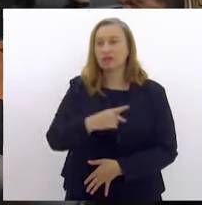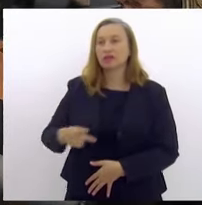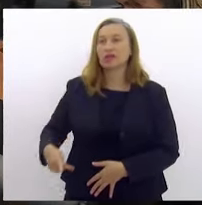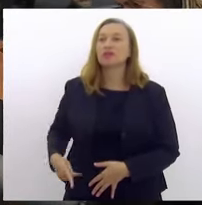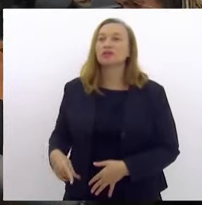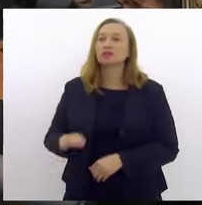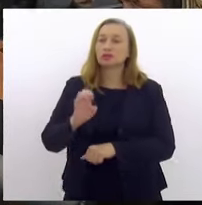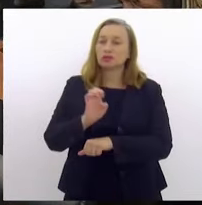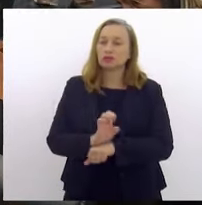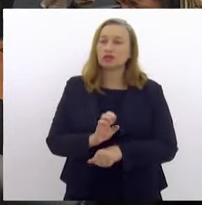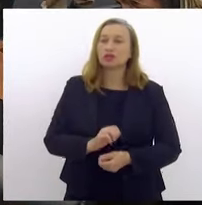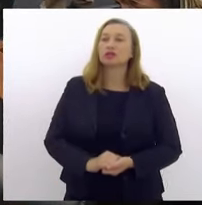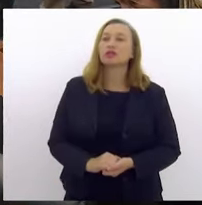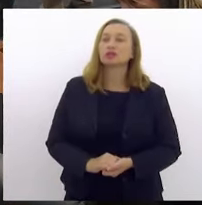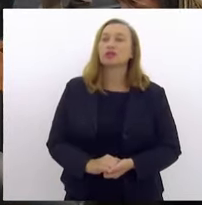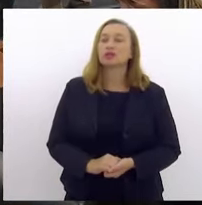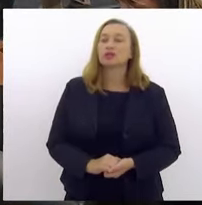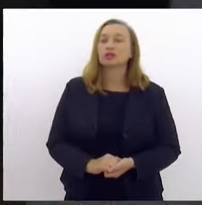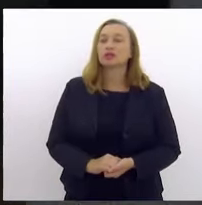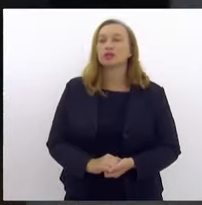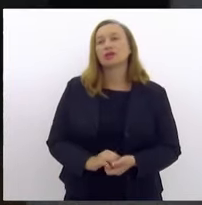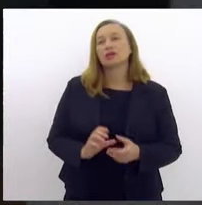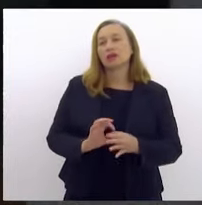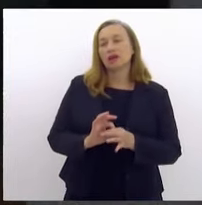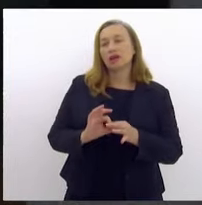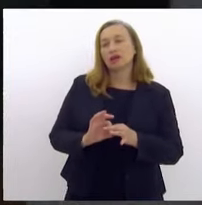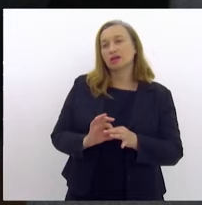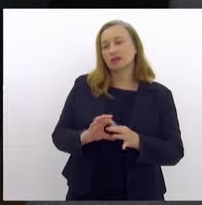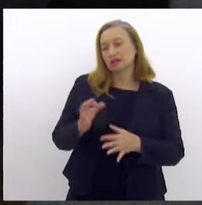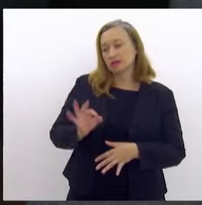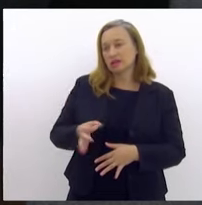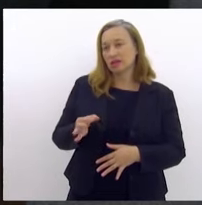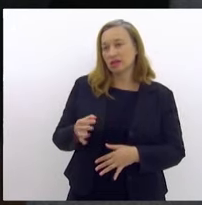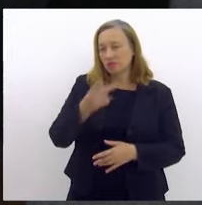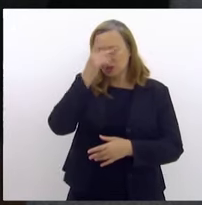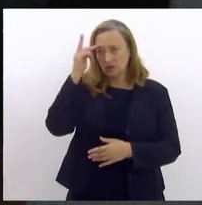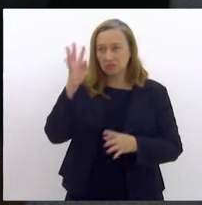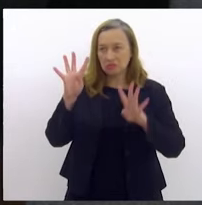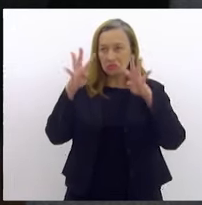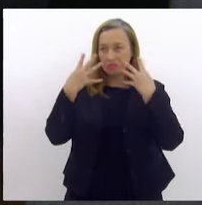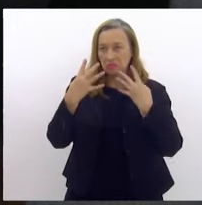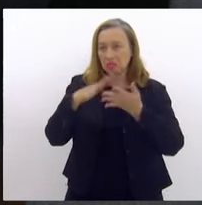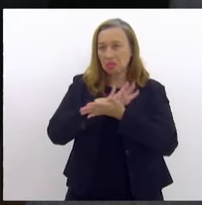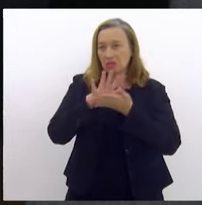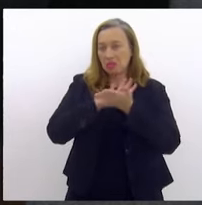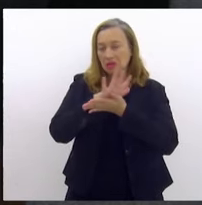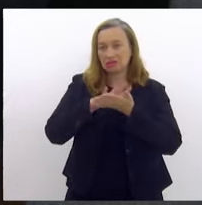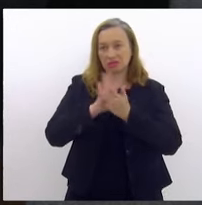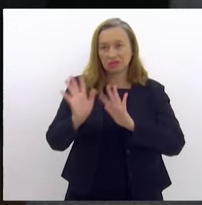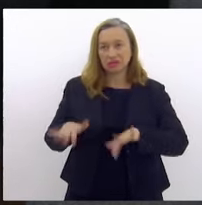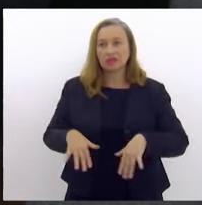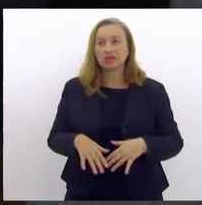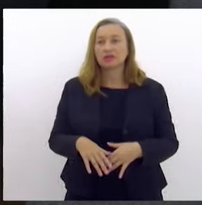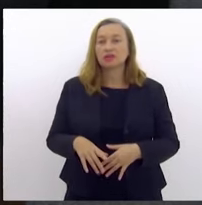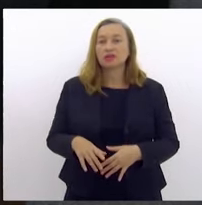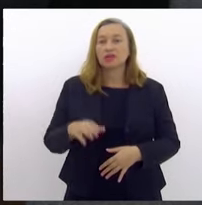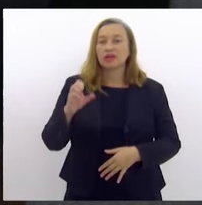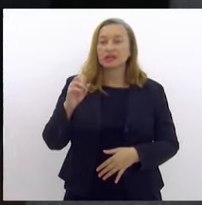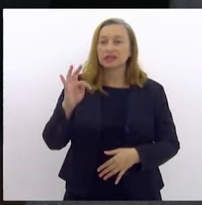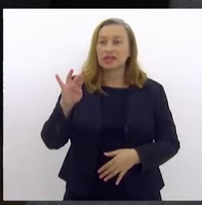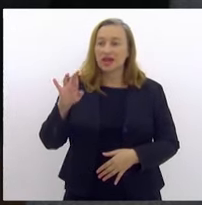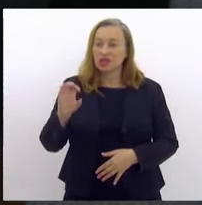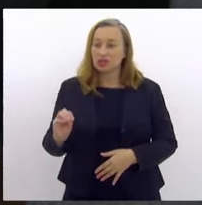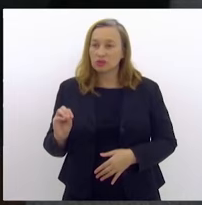do Estácio. É claro que ninguém está me ouvindo, por isso que eu estou chamando a atenção. Ninguém está ouvindo. O Estácio